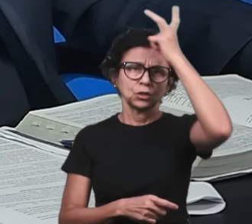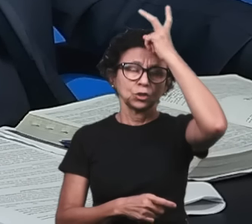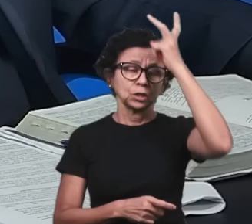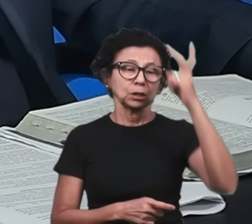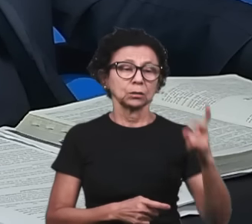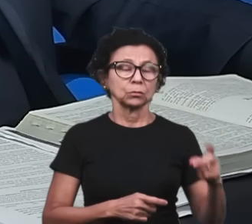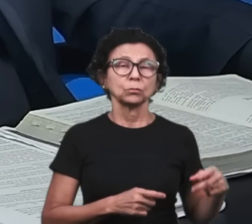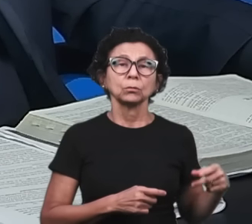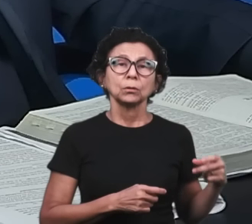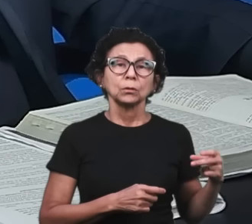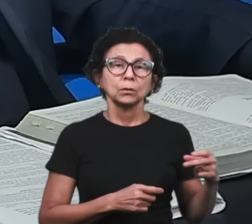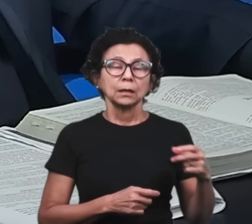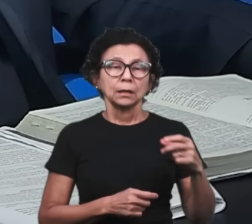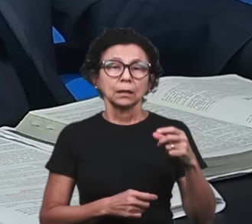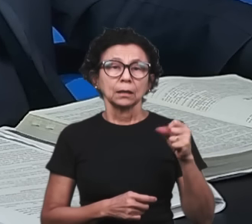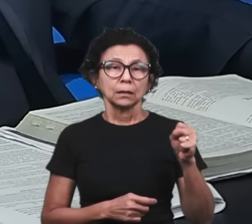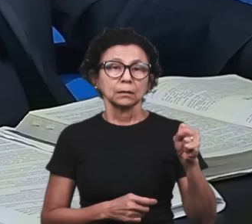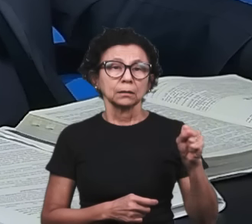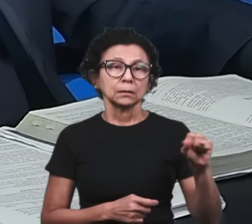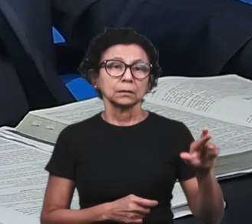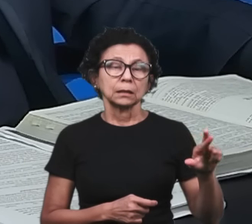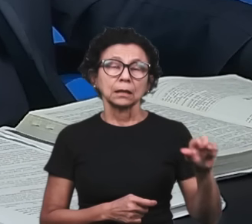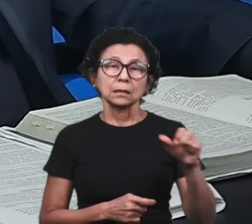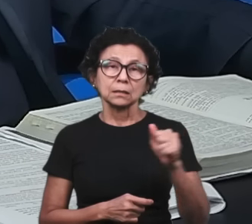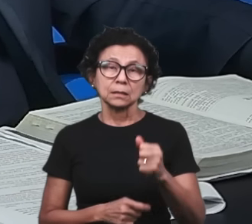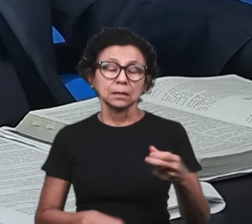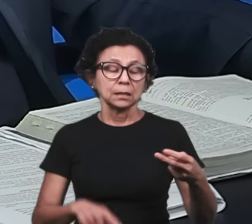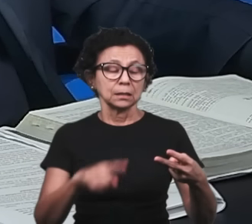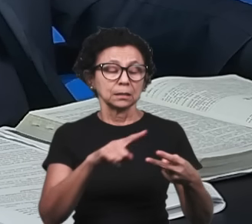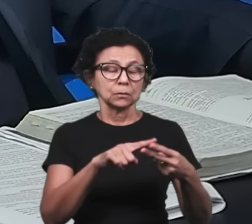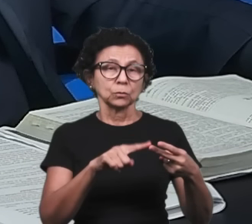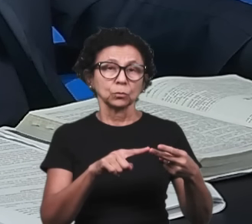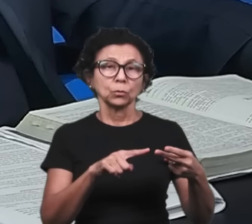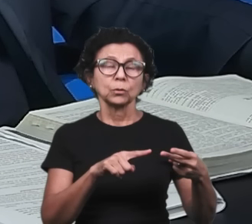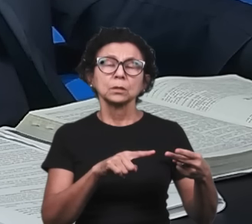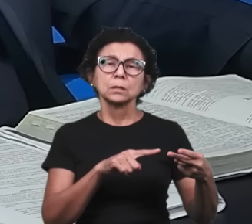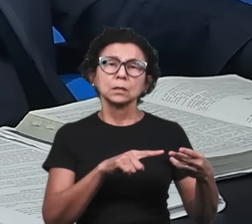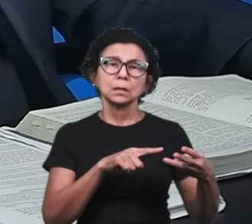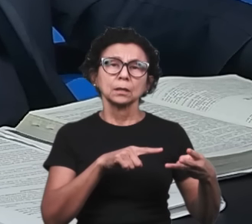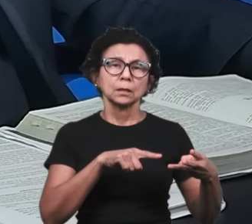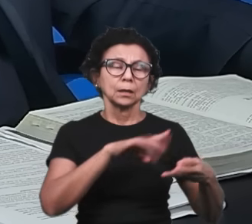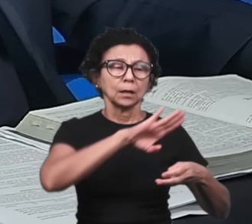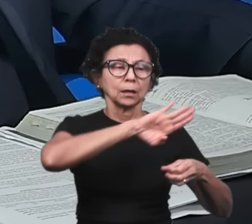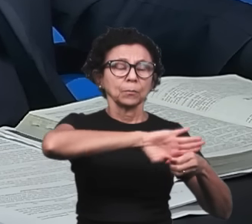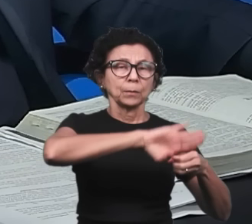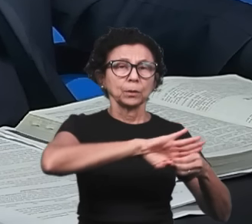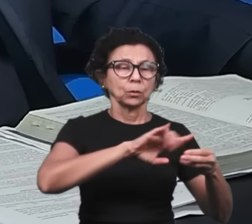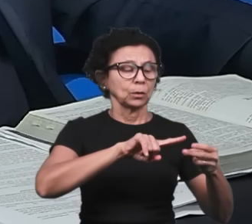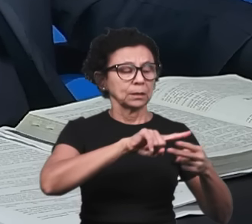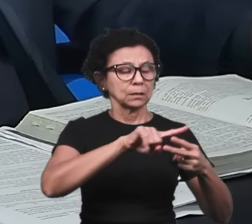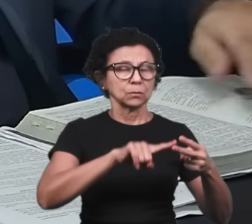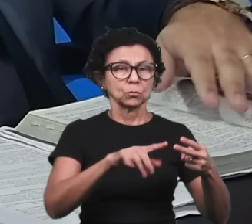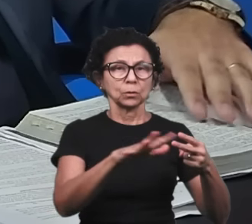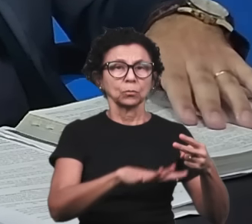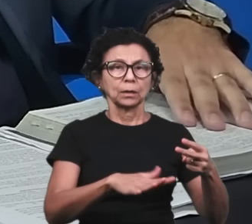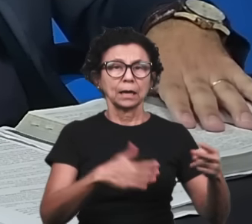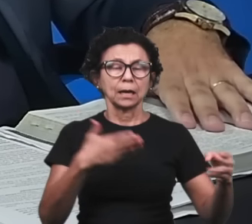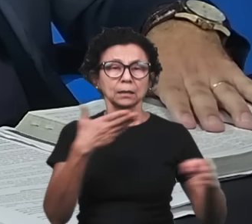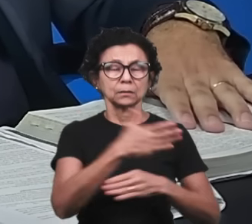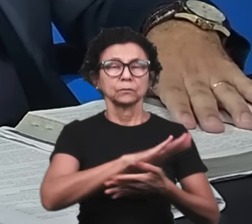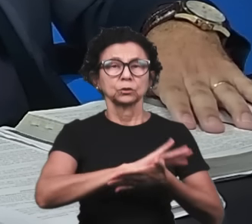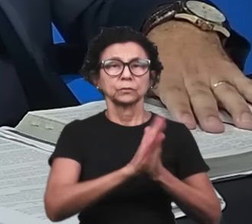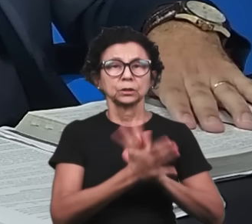a Babilônia agora estava tomando conta. E por 3 vezes a Babilônia invadiu Israel. A primeira vez foi na época de Daniel,